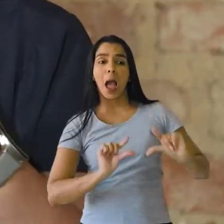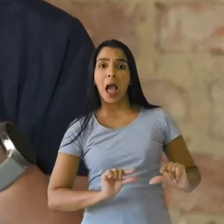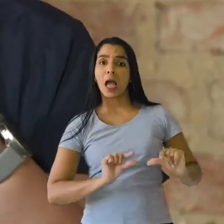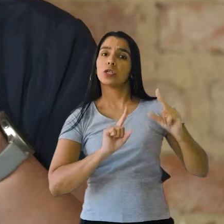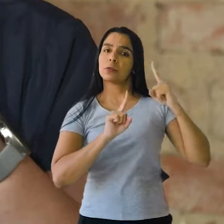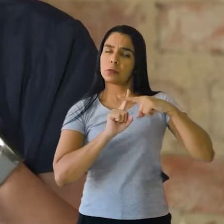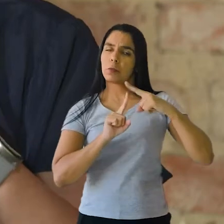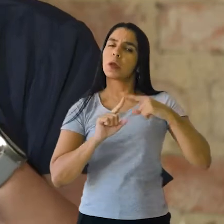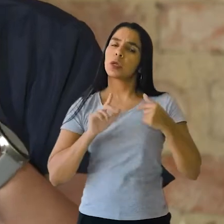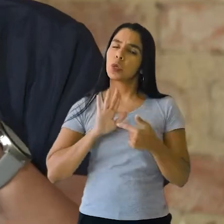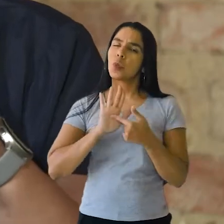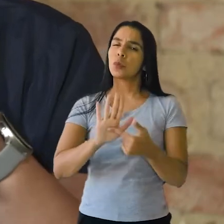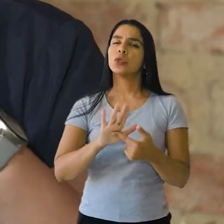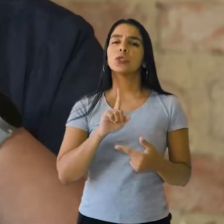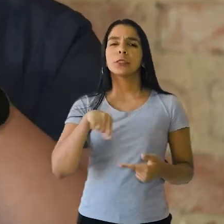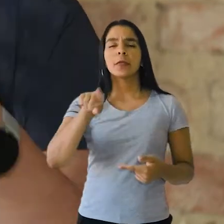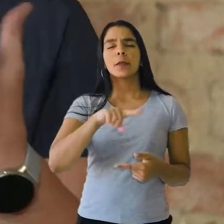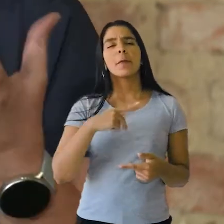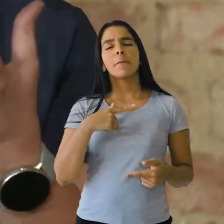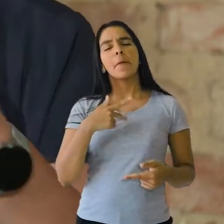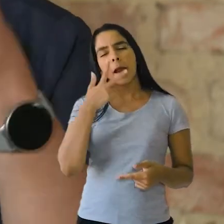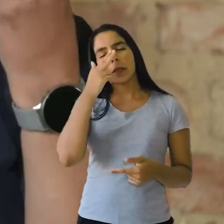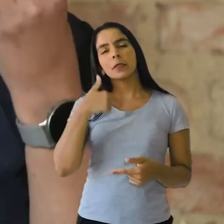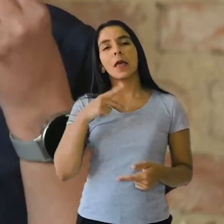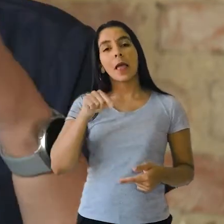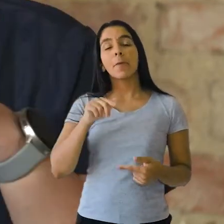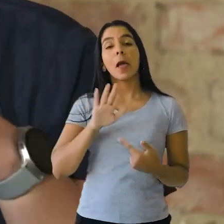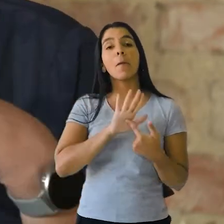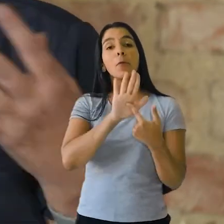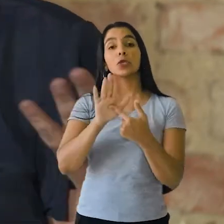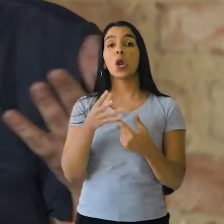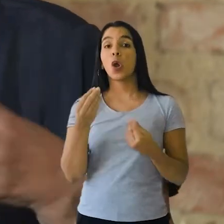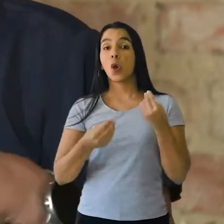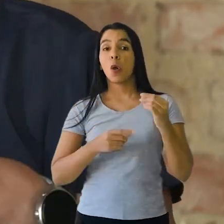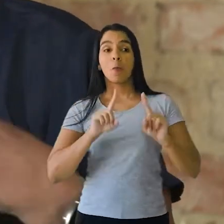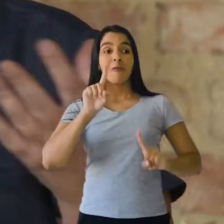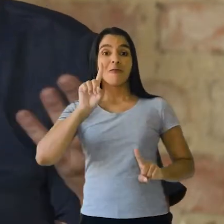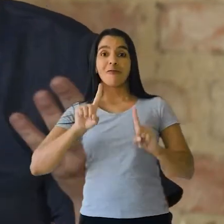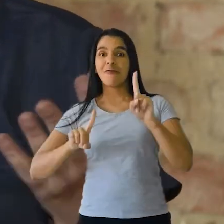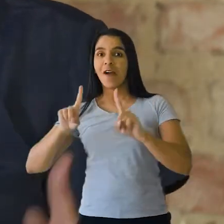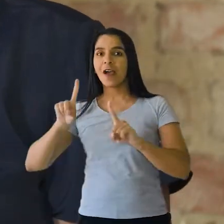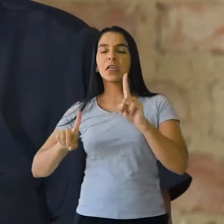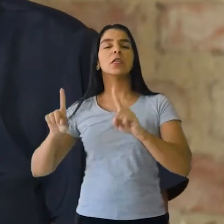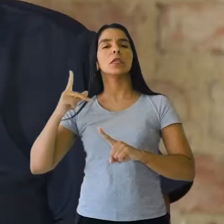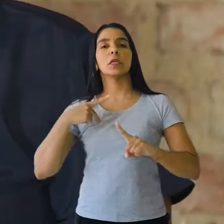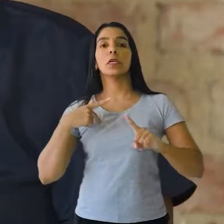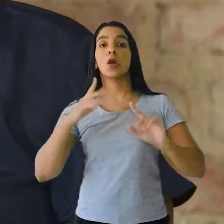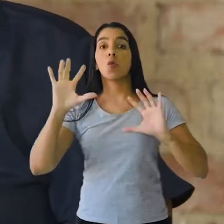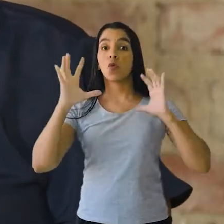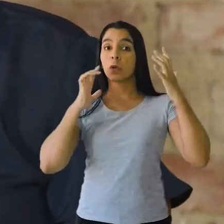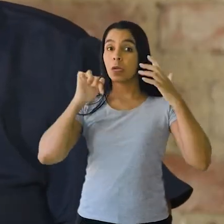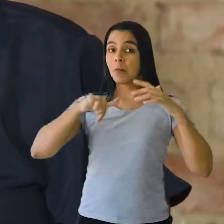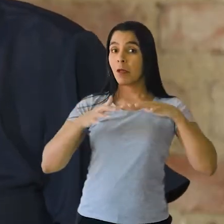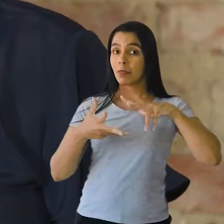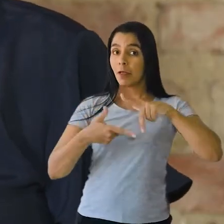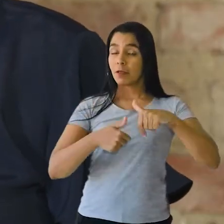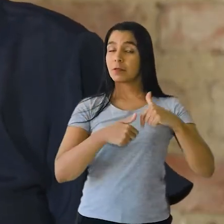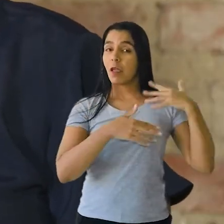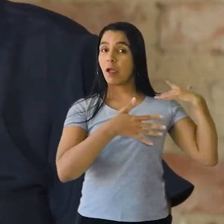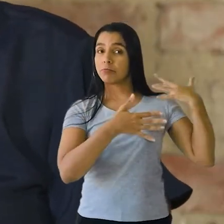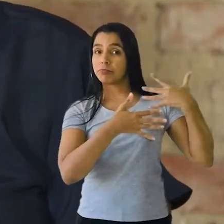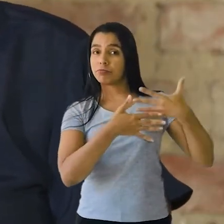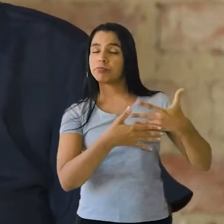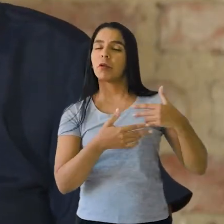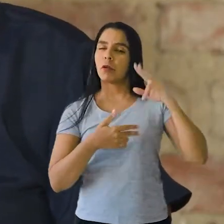caso extremo de baixa temperatura que eu trouxe aqui para ilustrar a variabilidade do clima